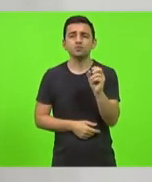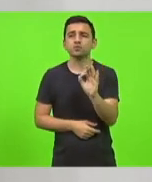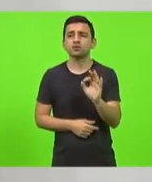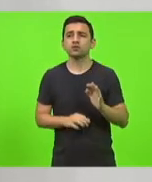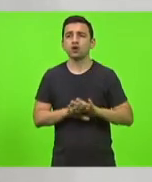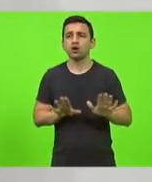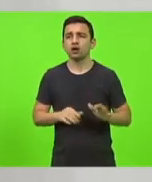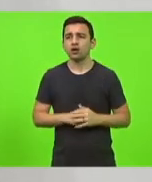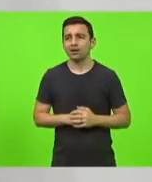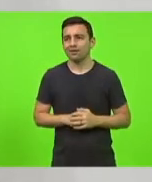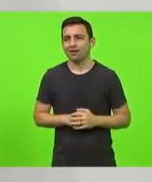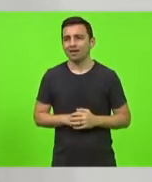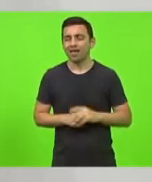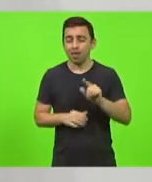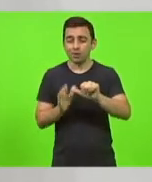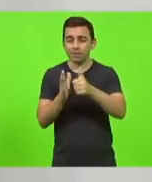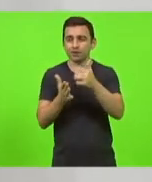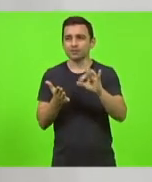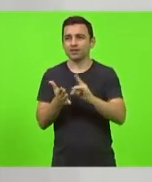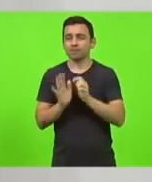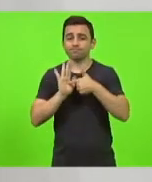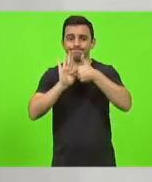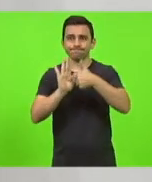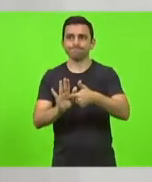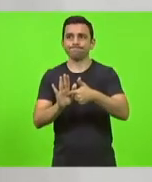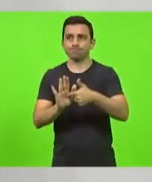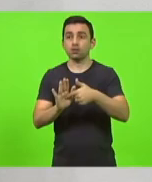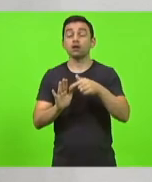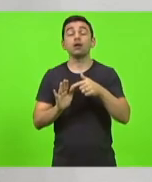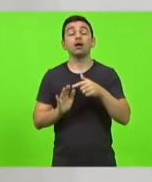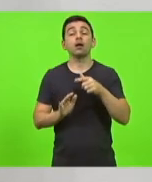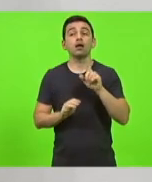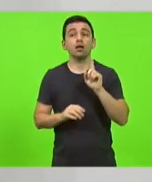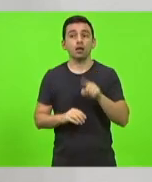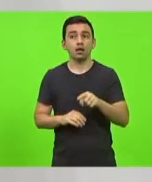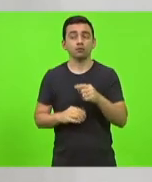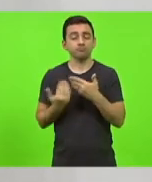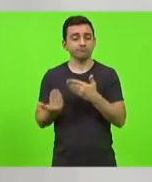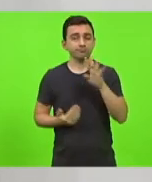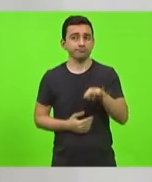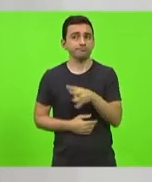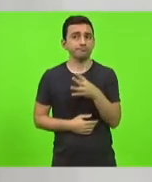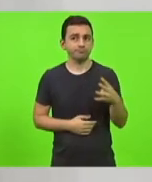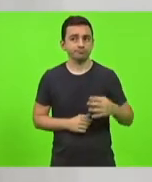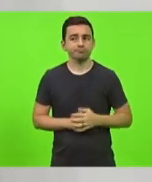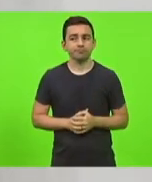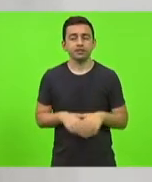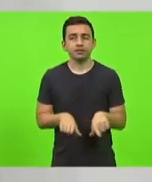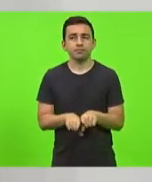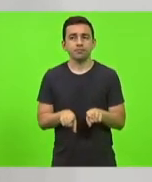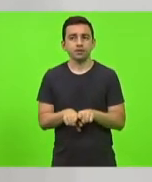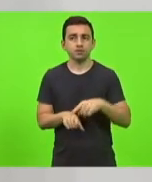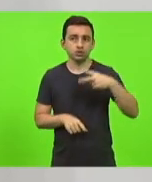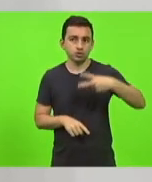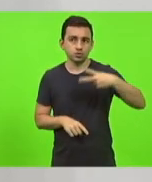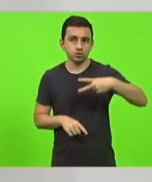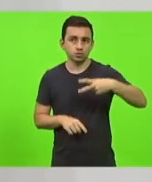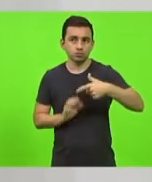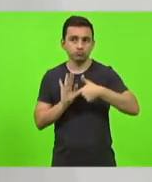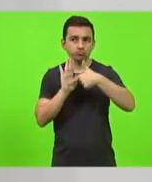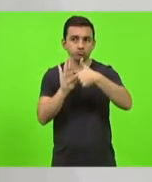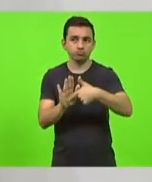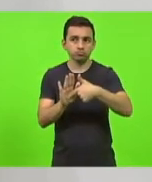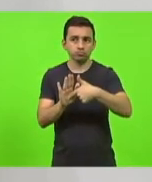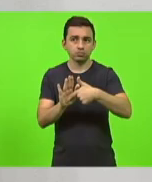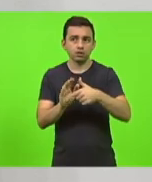é a primeiro destaque que eu quero fazer, é a apresentação desta tabela. O segundo destaque que eu quero fazer